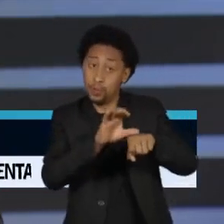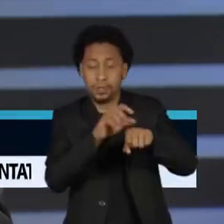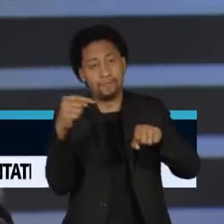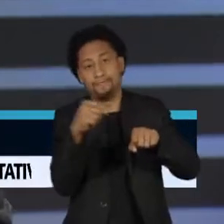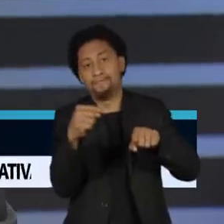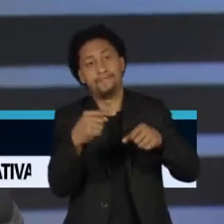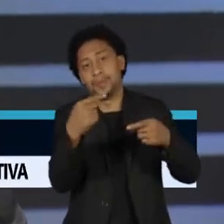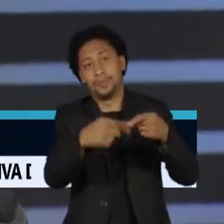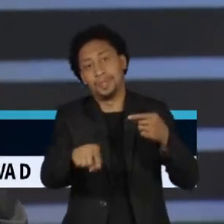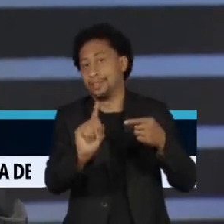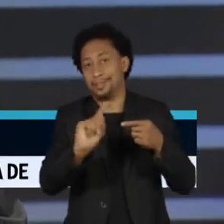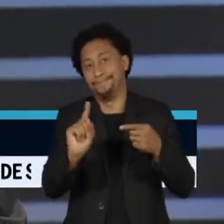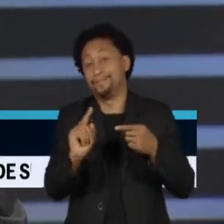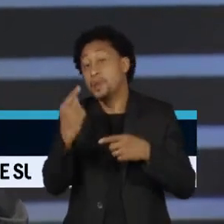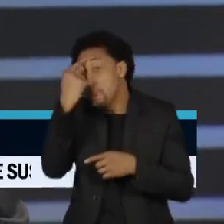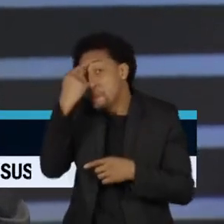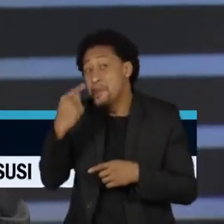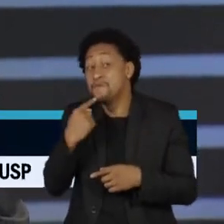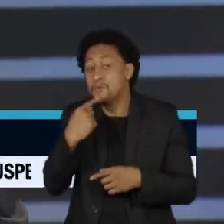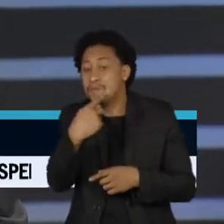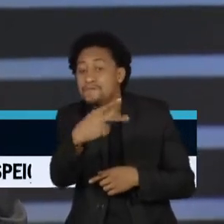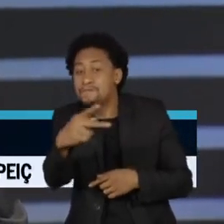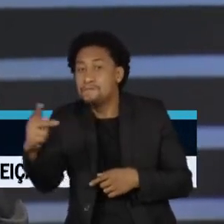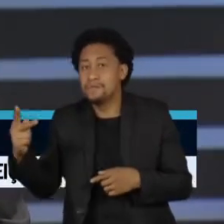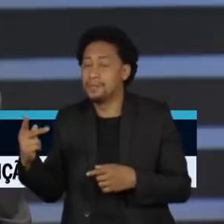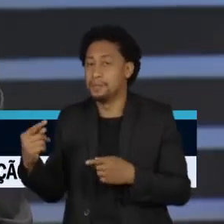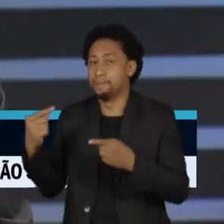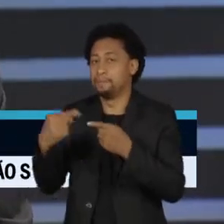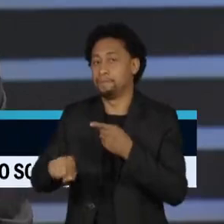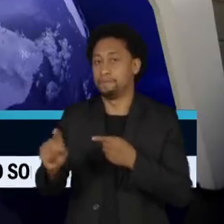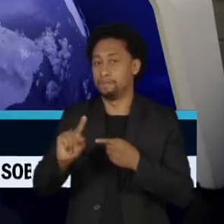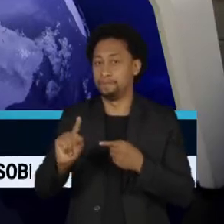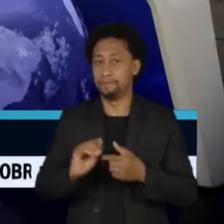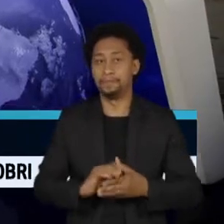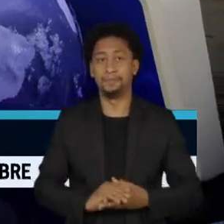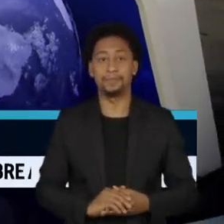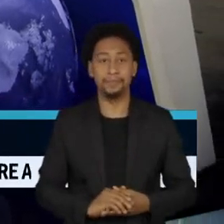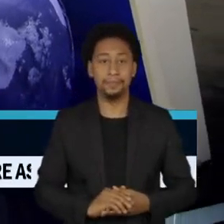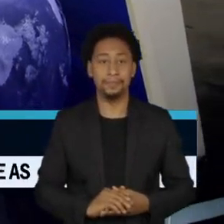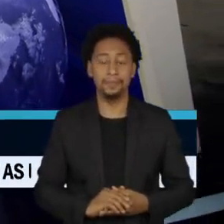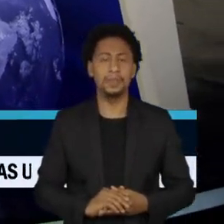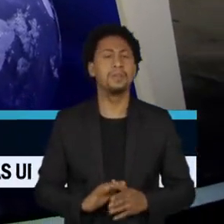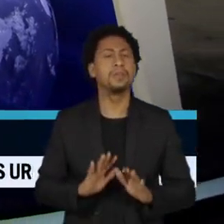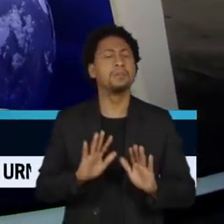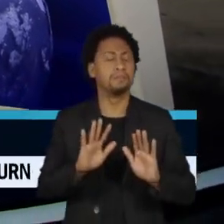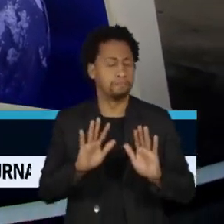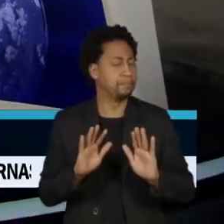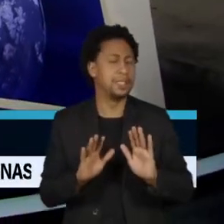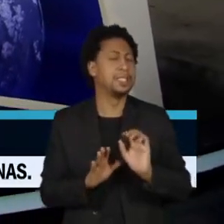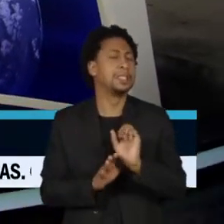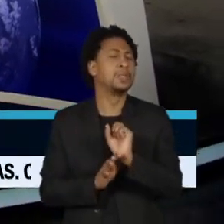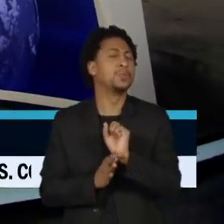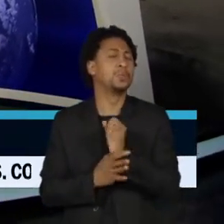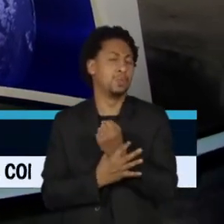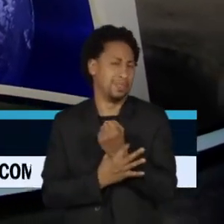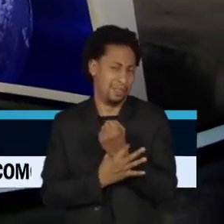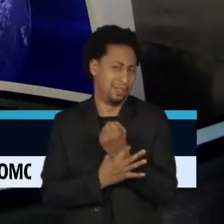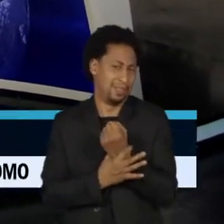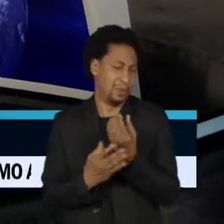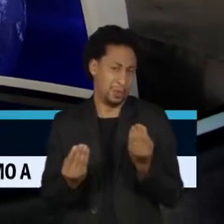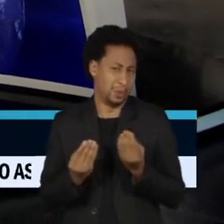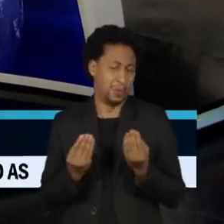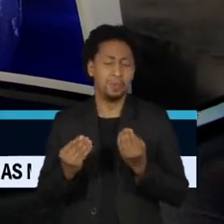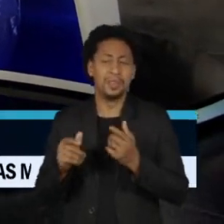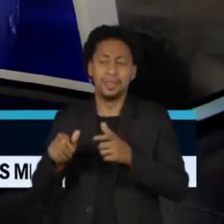foi o Gere é muito do perfil esperado agora Ricardo Que tipo de segurança essas indicações dão